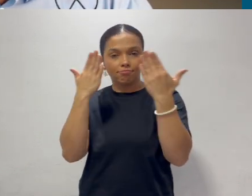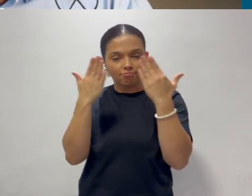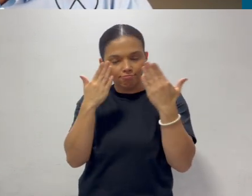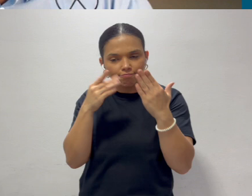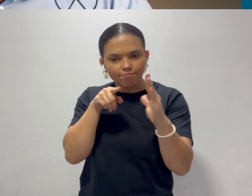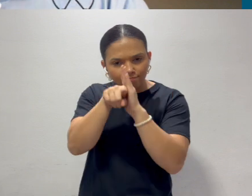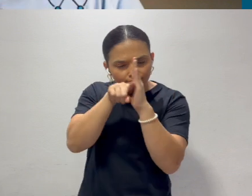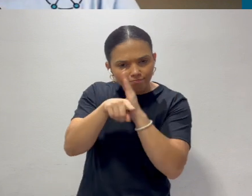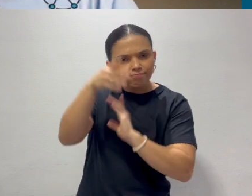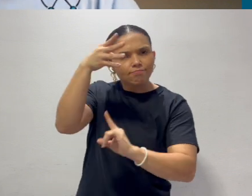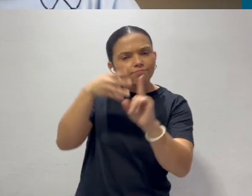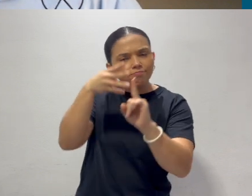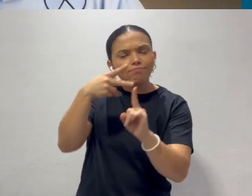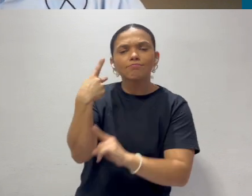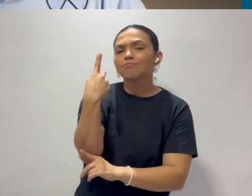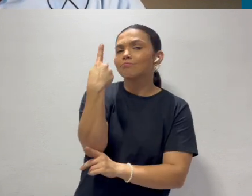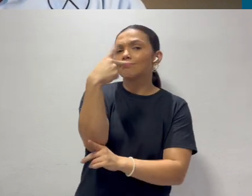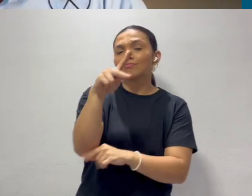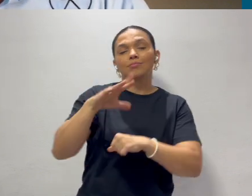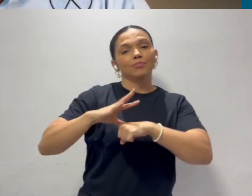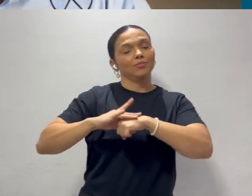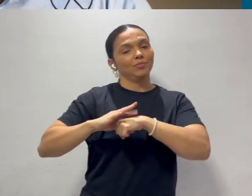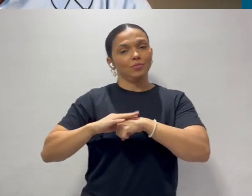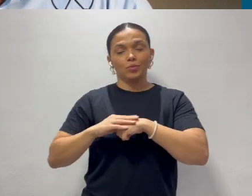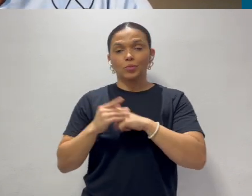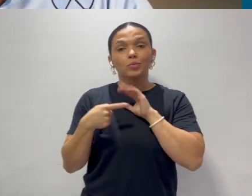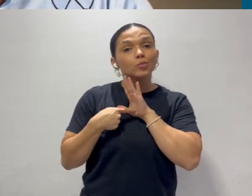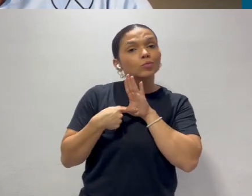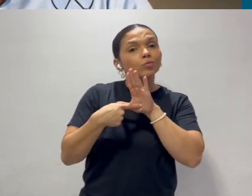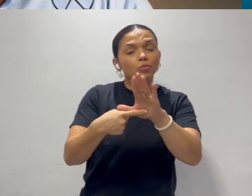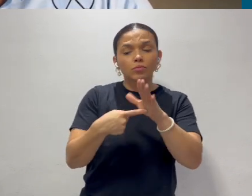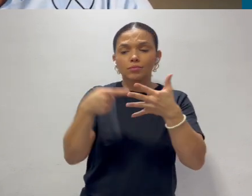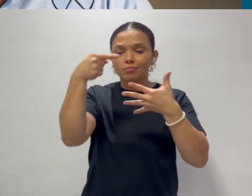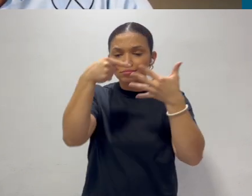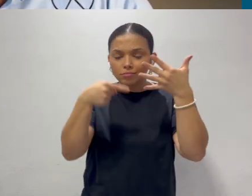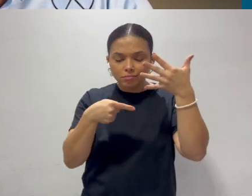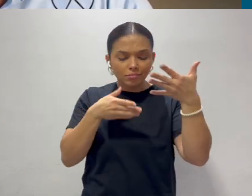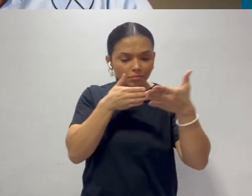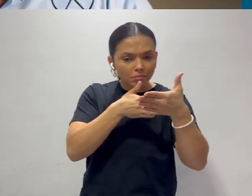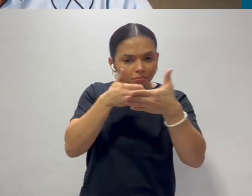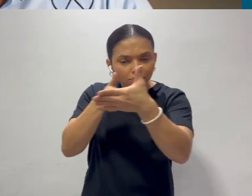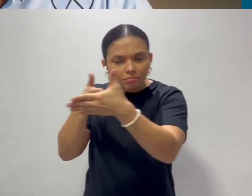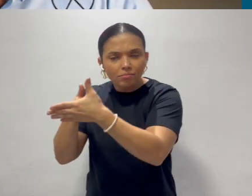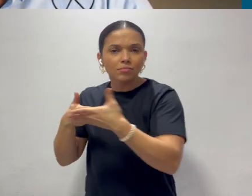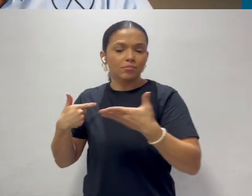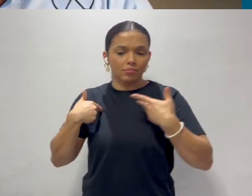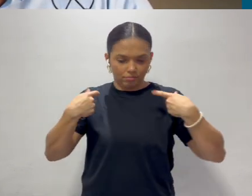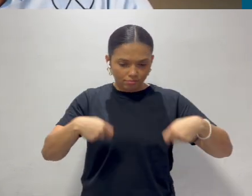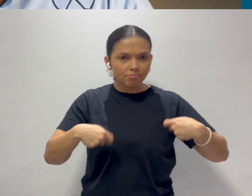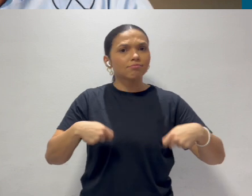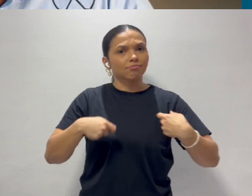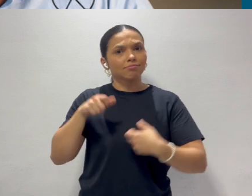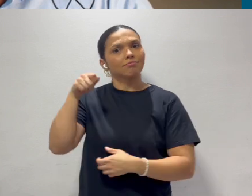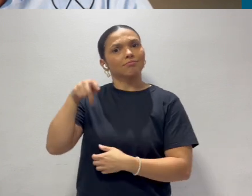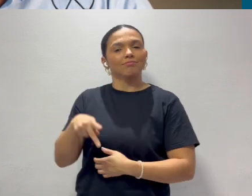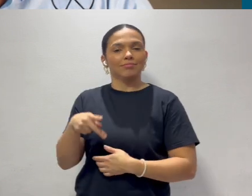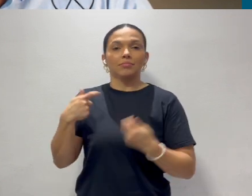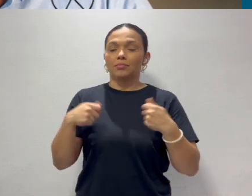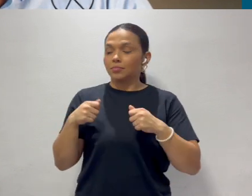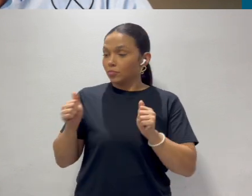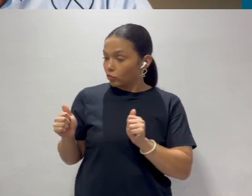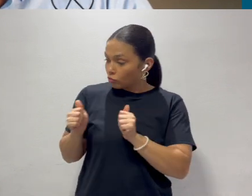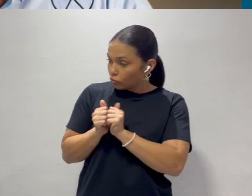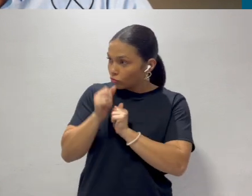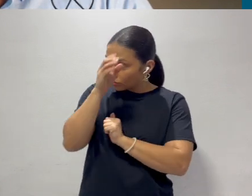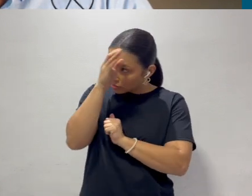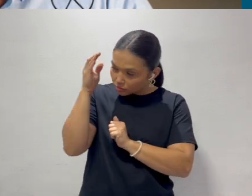ser muito criteriosa na análise da sua patologia e mostrar para o perito quais são as barreiras que você tem. Então, você precisa